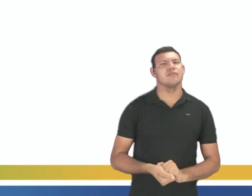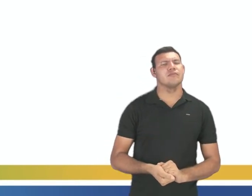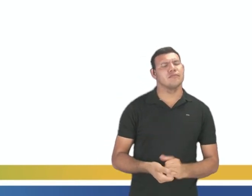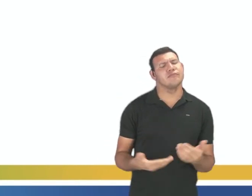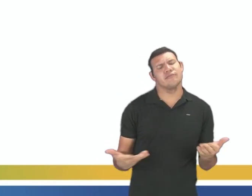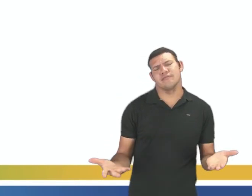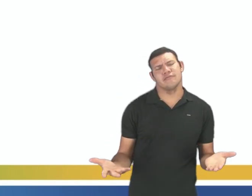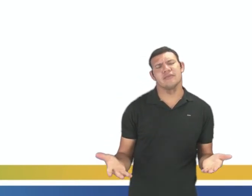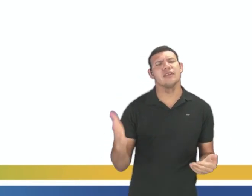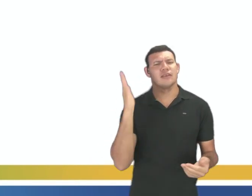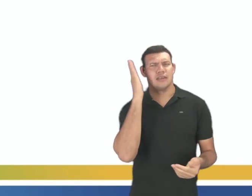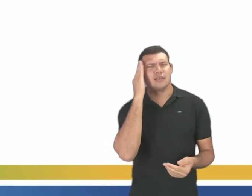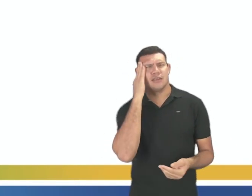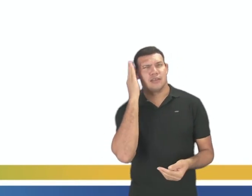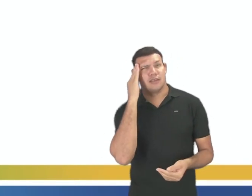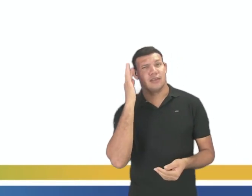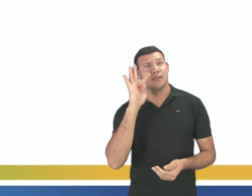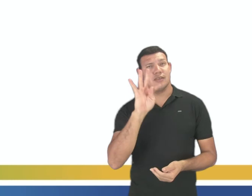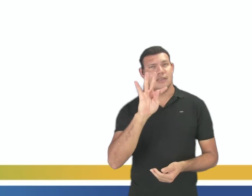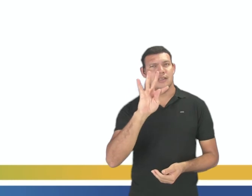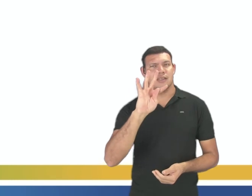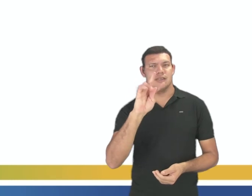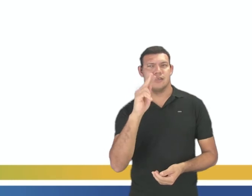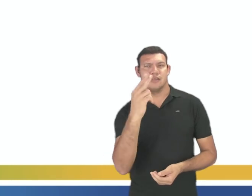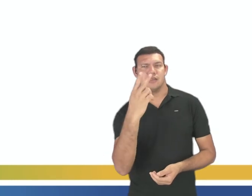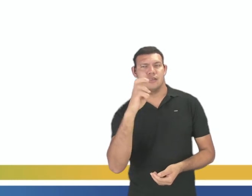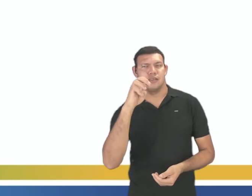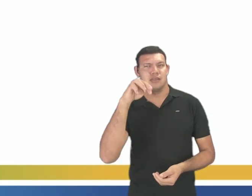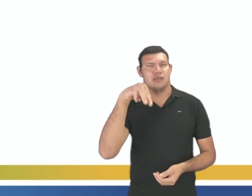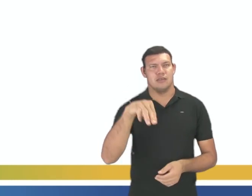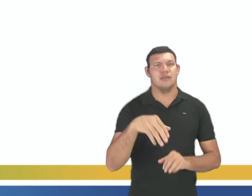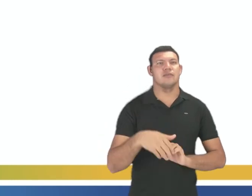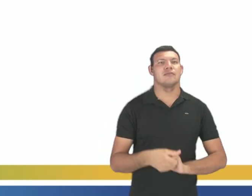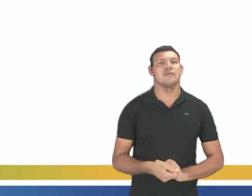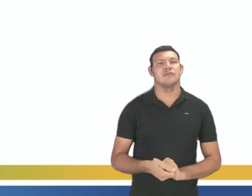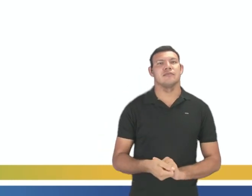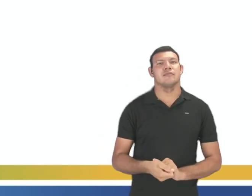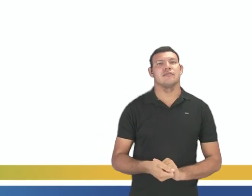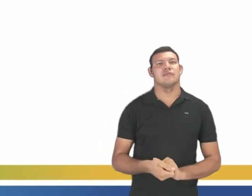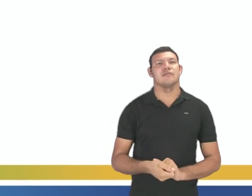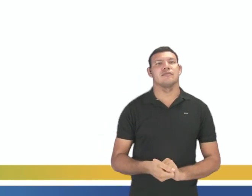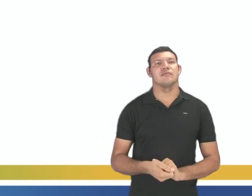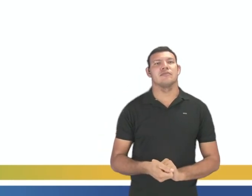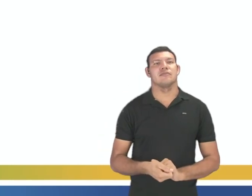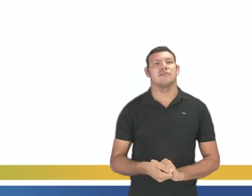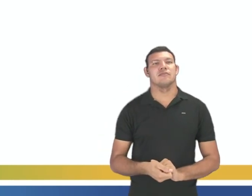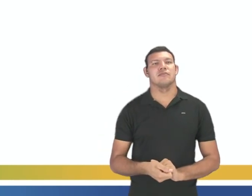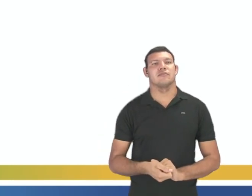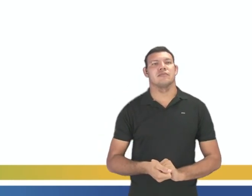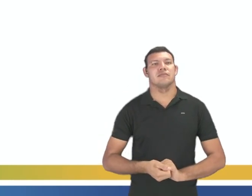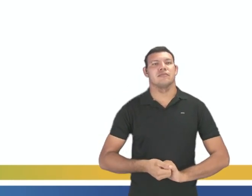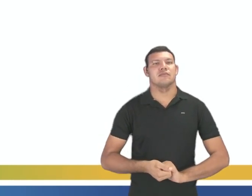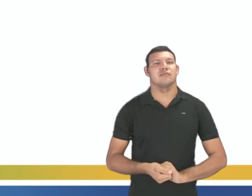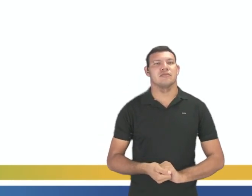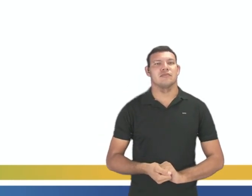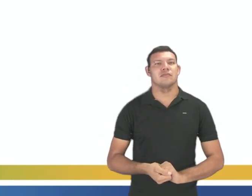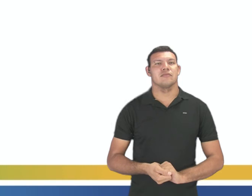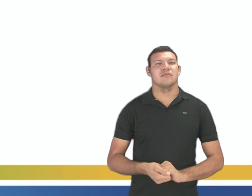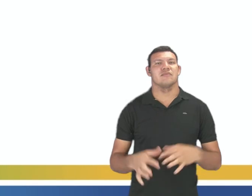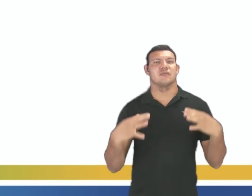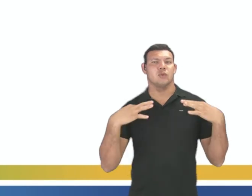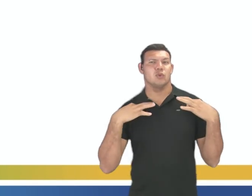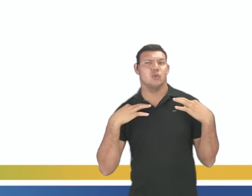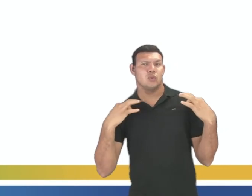mesma coisa que they. A penúltima alternativa, these clothes are for poor children. Essas roupas são